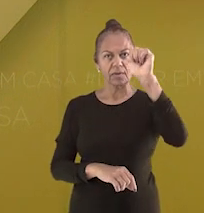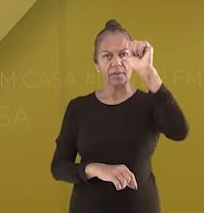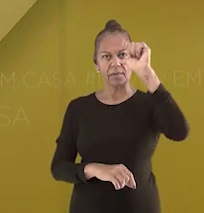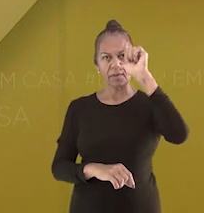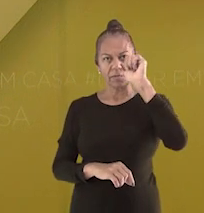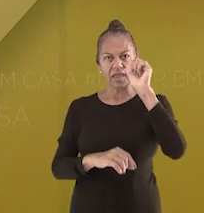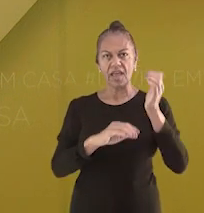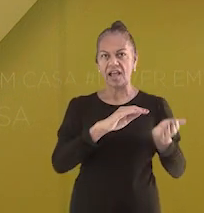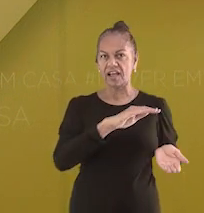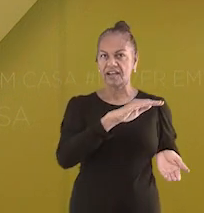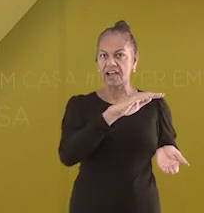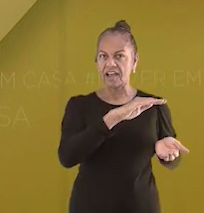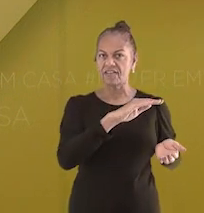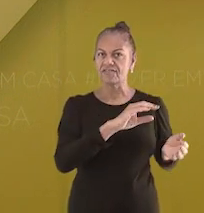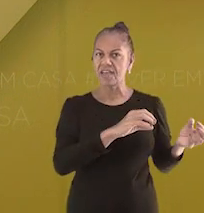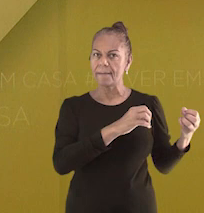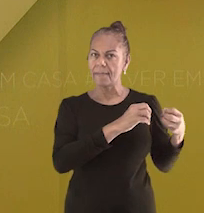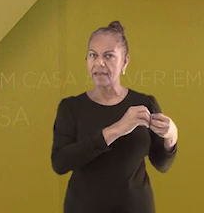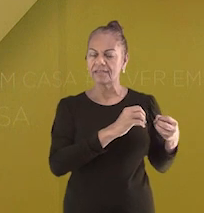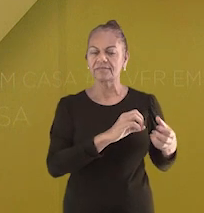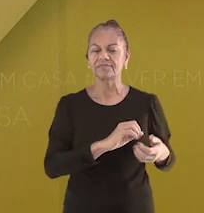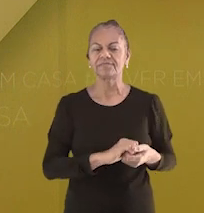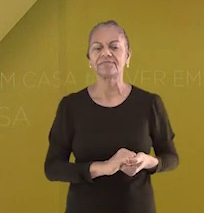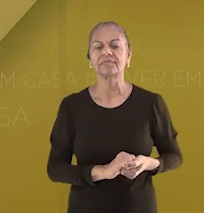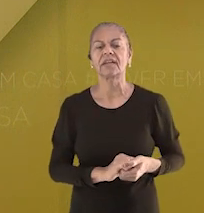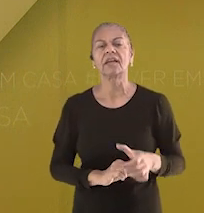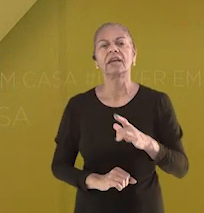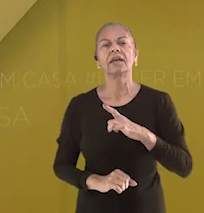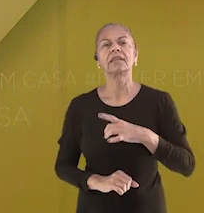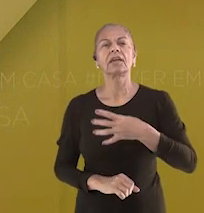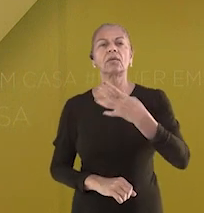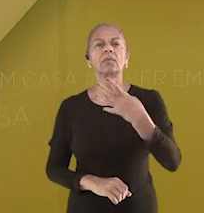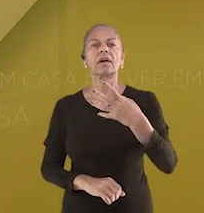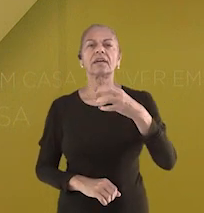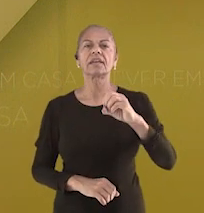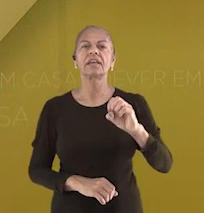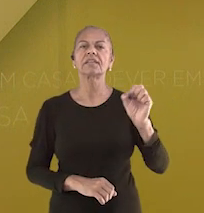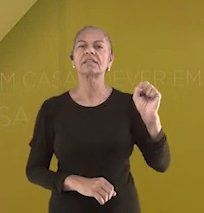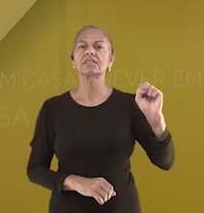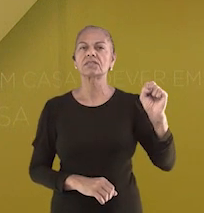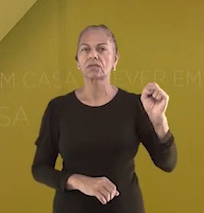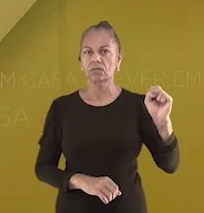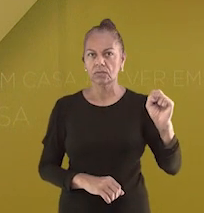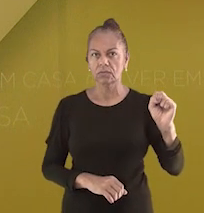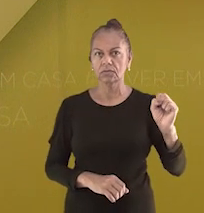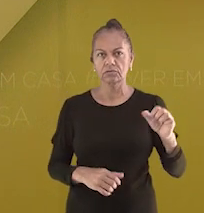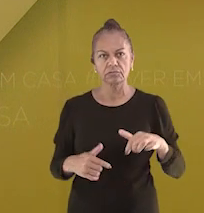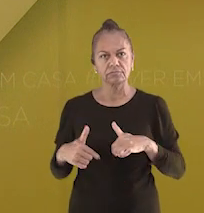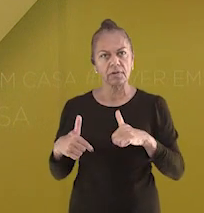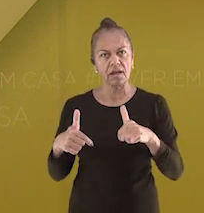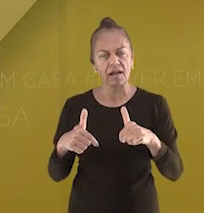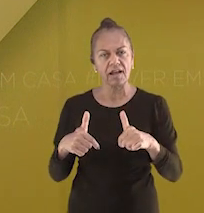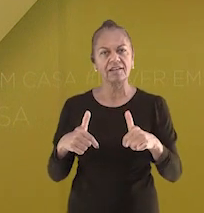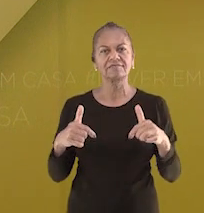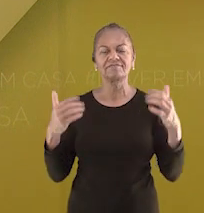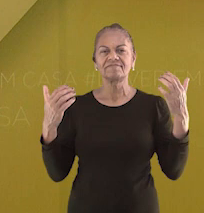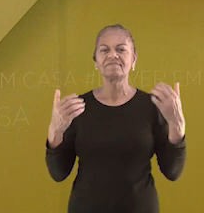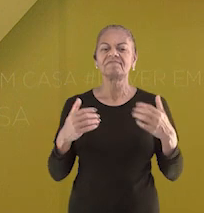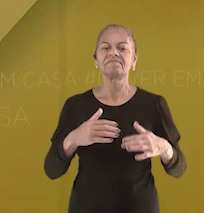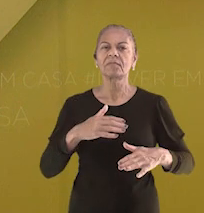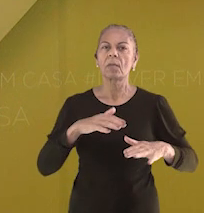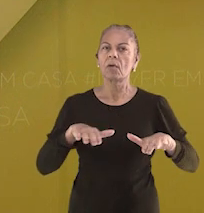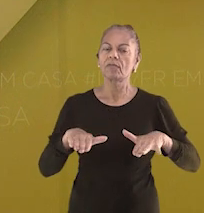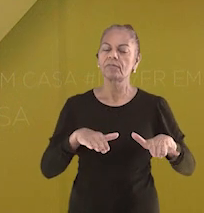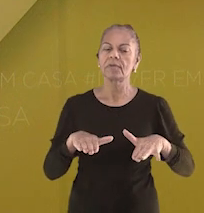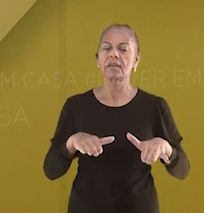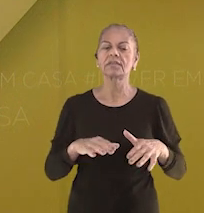10 exercícios diferentes, tendo 40 segundos de execução e 20 segundos de repouso. Antes de iniciarmos o